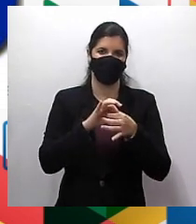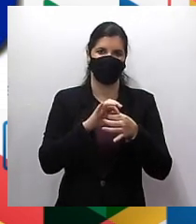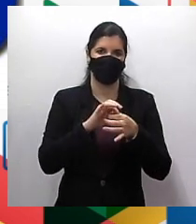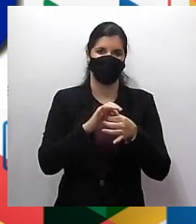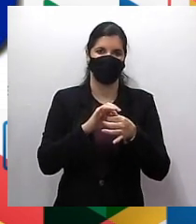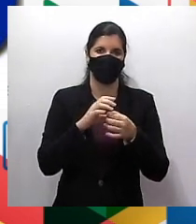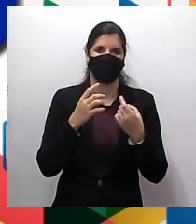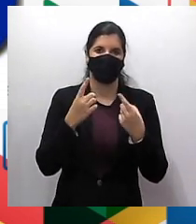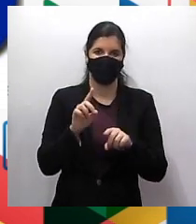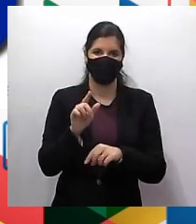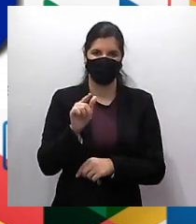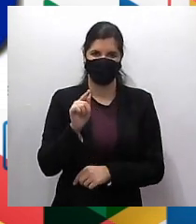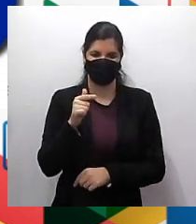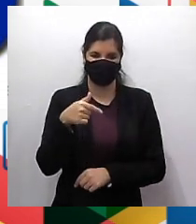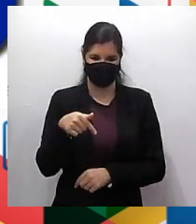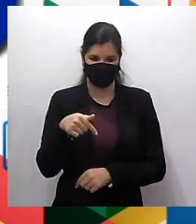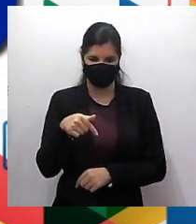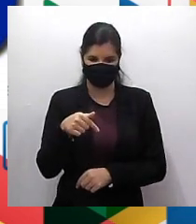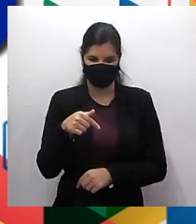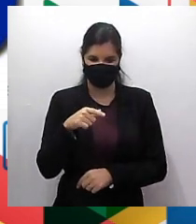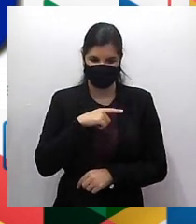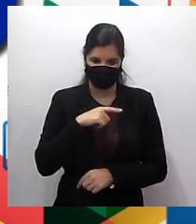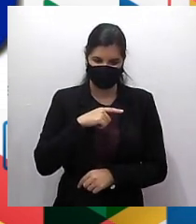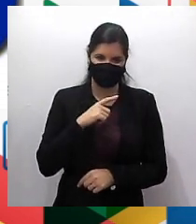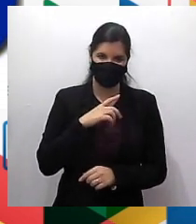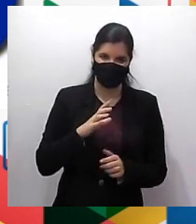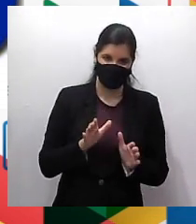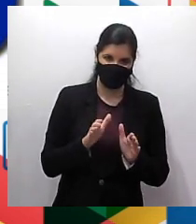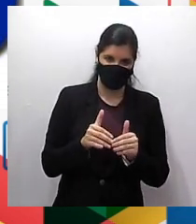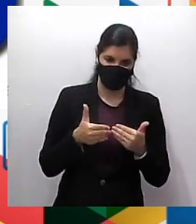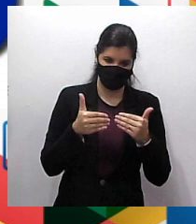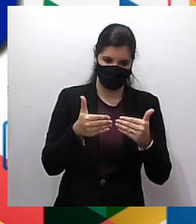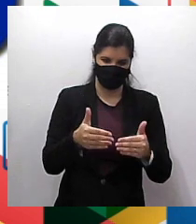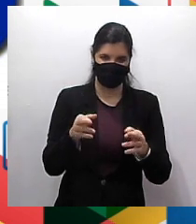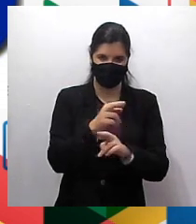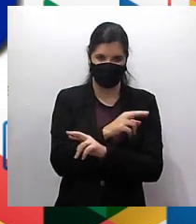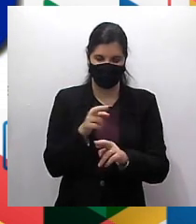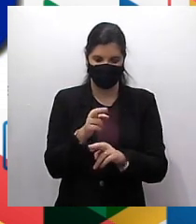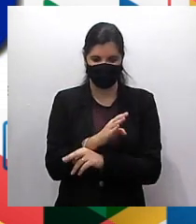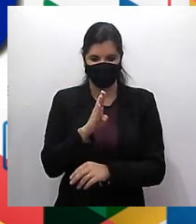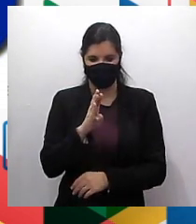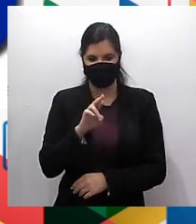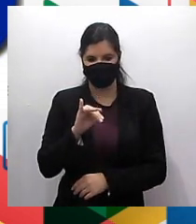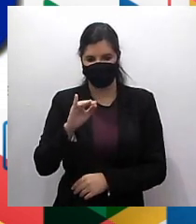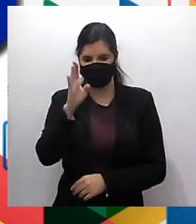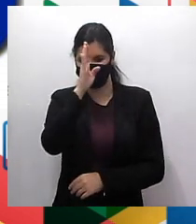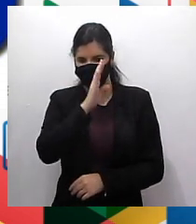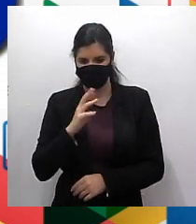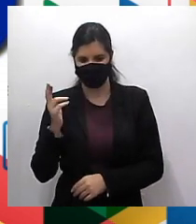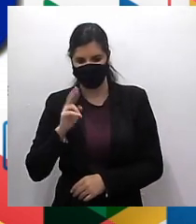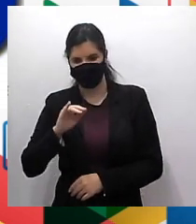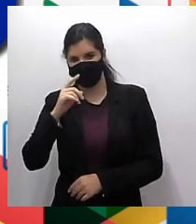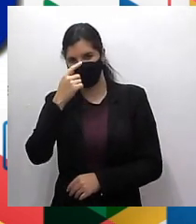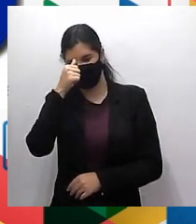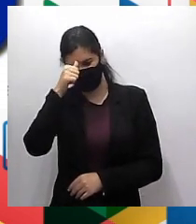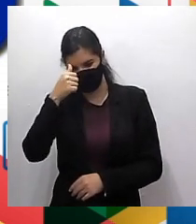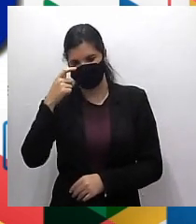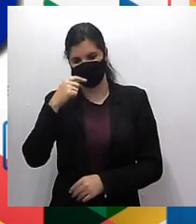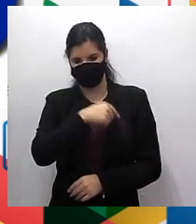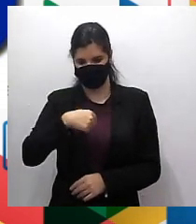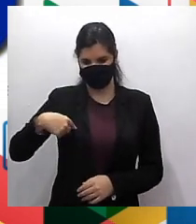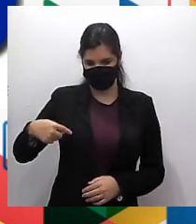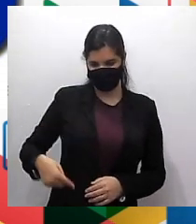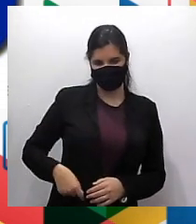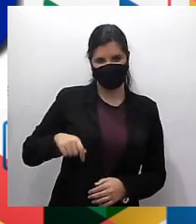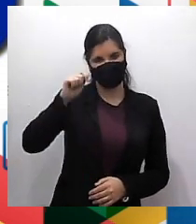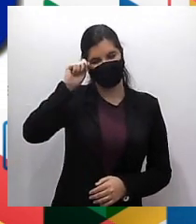com o G7. Então nós temos um fórum de relação hoje que é o BRICS, que é justamente Brasil, Rússia, Índia, China e África do Sul